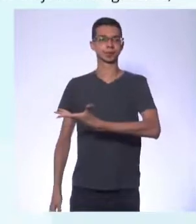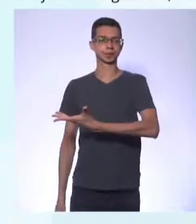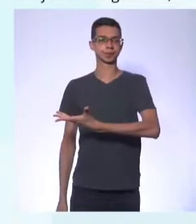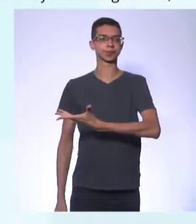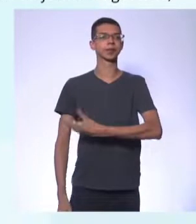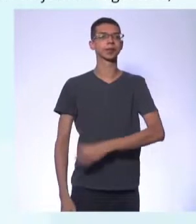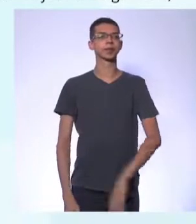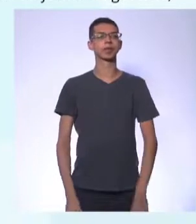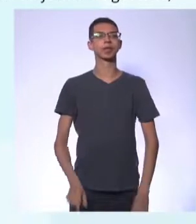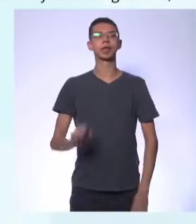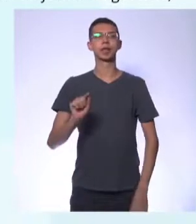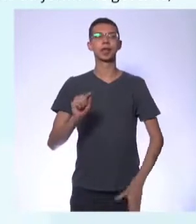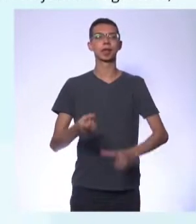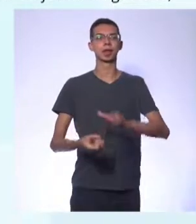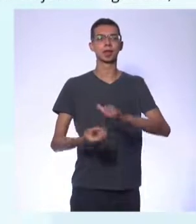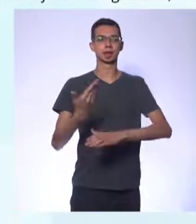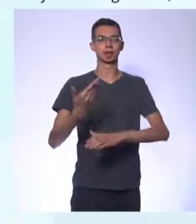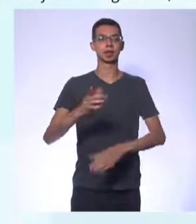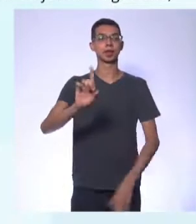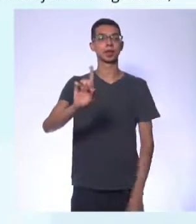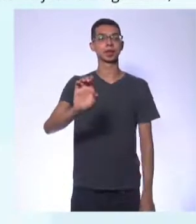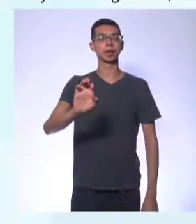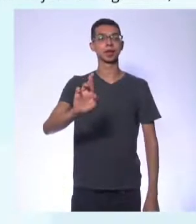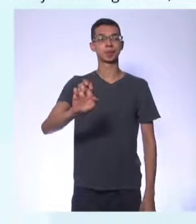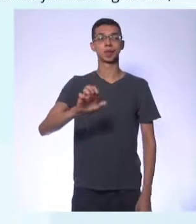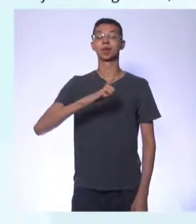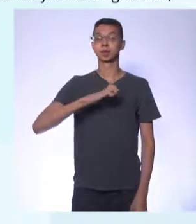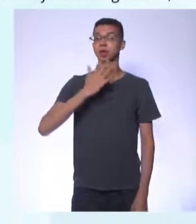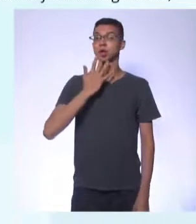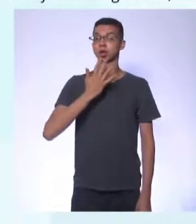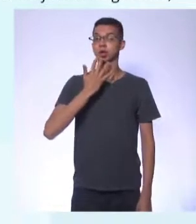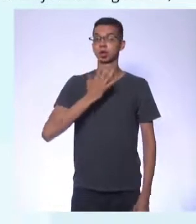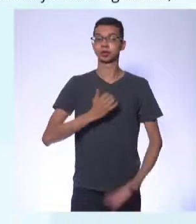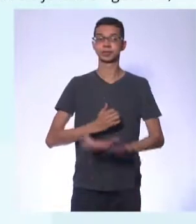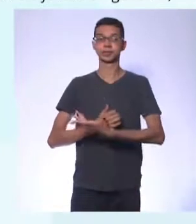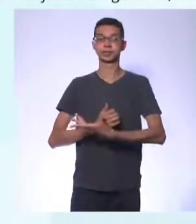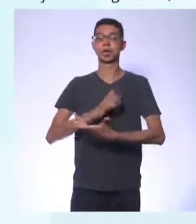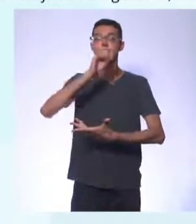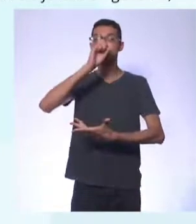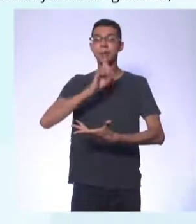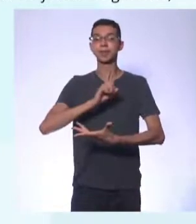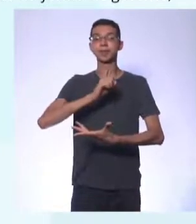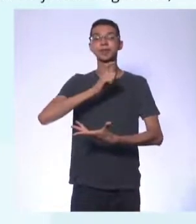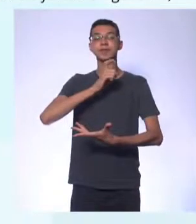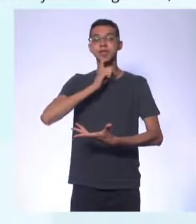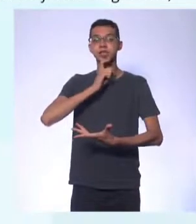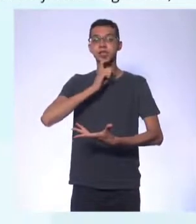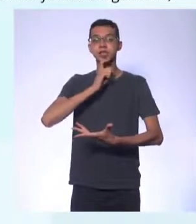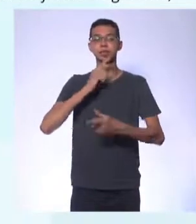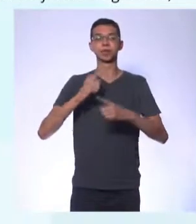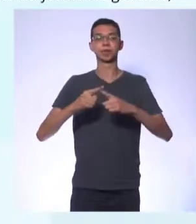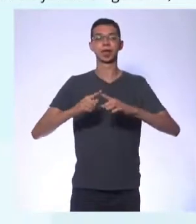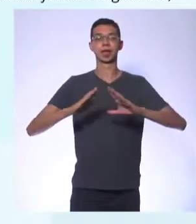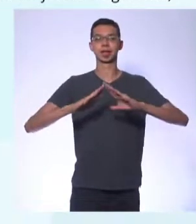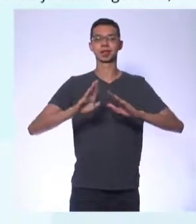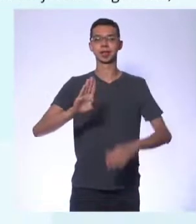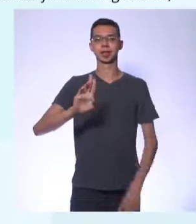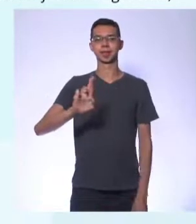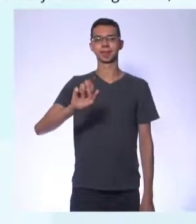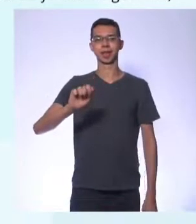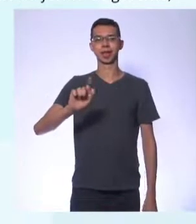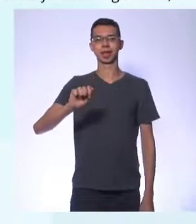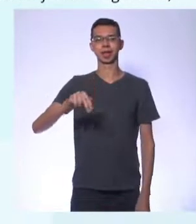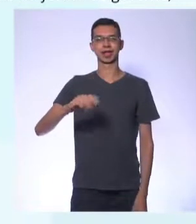Debré, tinha as cores amarela e verde para representar a Casa de Bragança e a Casa do Habsburgo. Tá? E esta